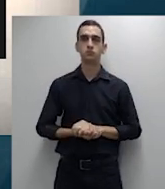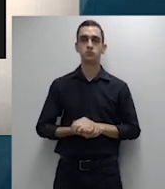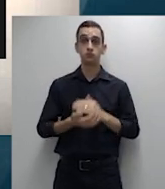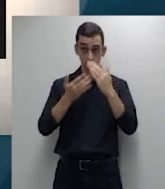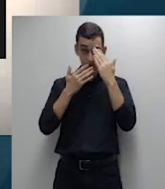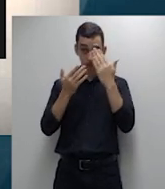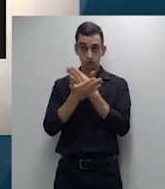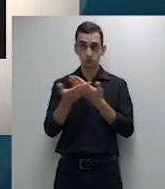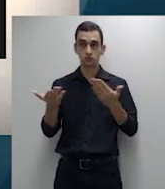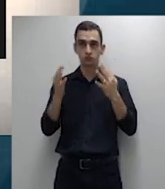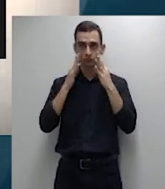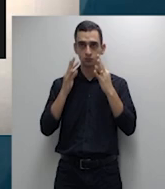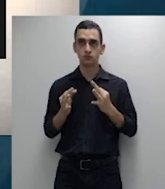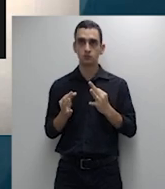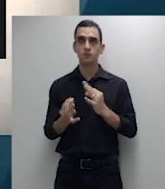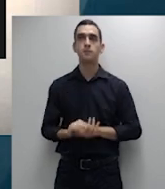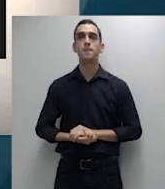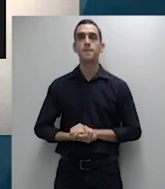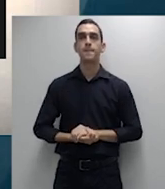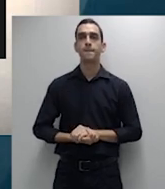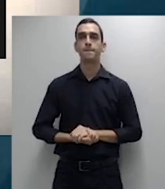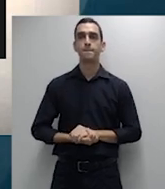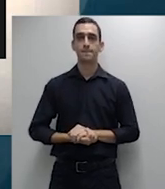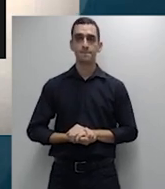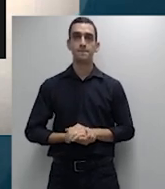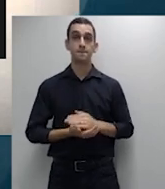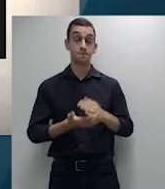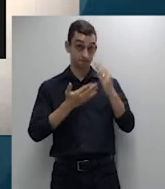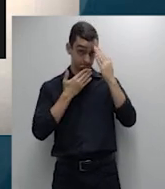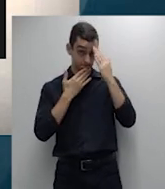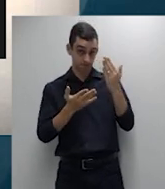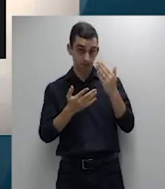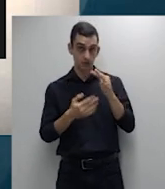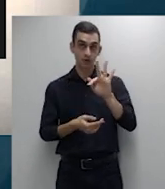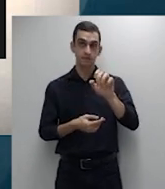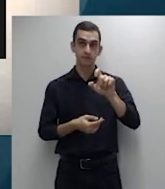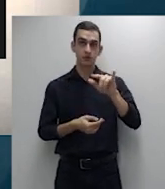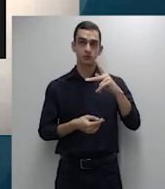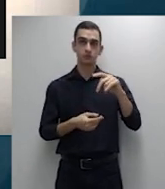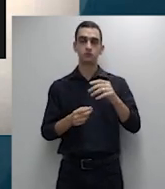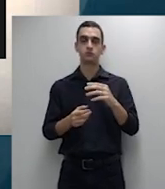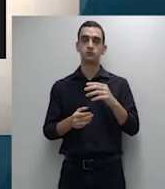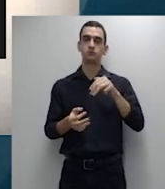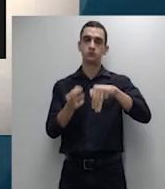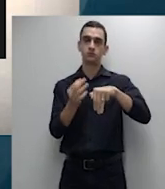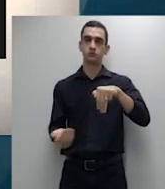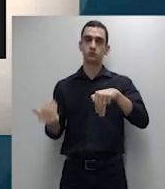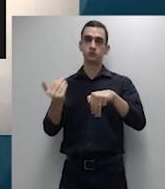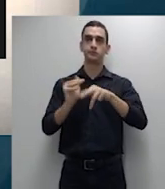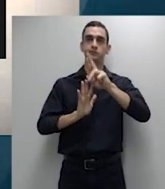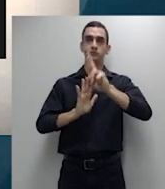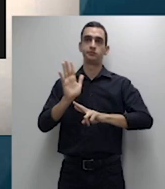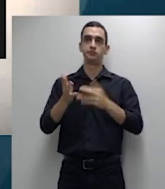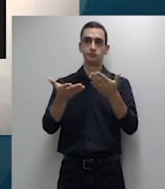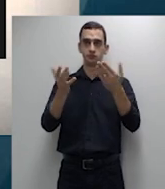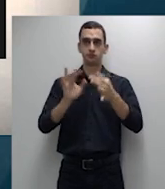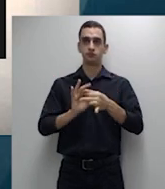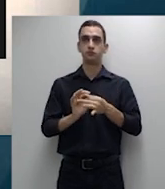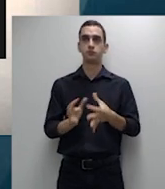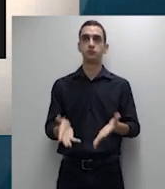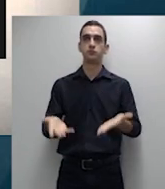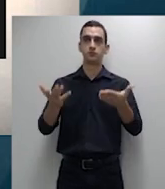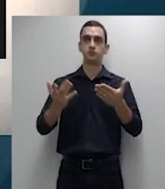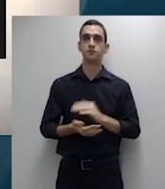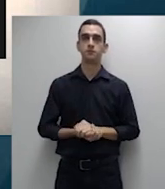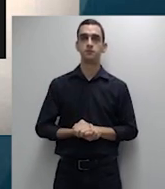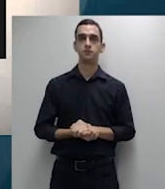atenção Vou ligar para o Felipe e ela todo o seu voto em casa seu presidente